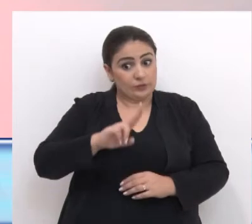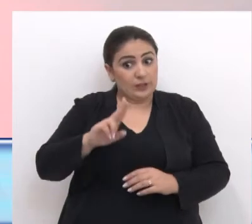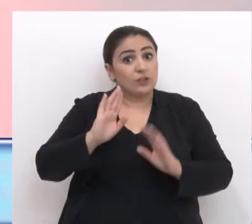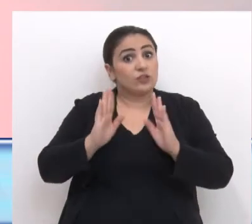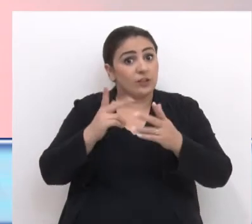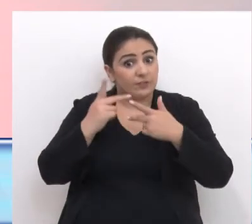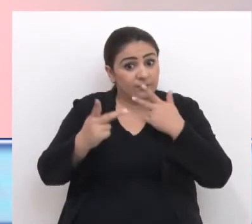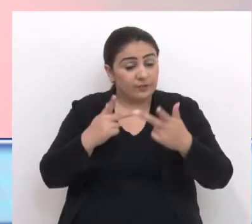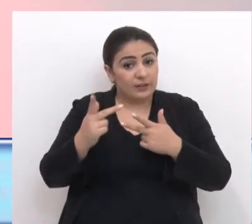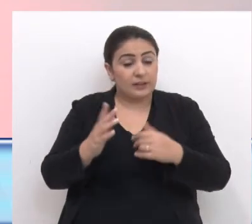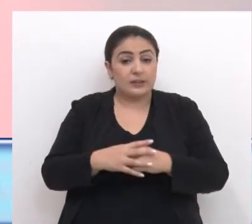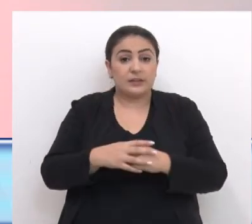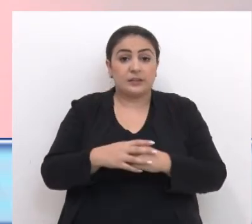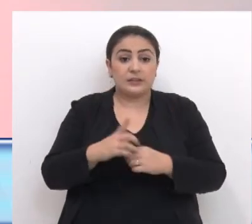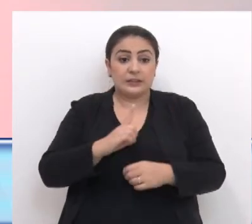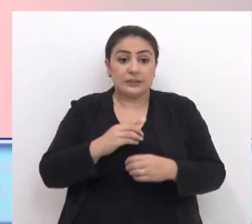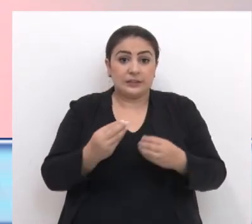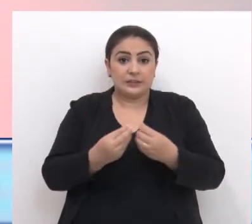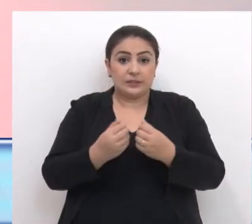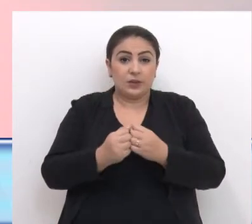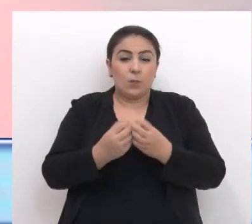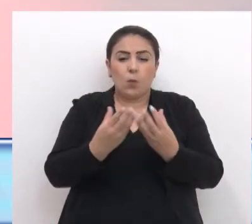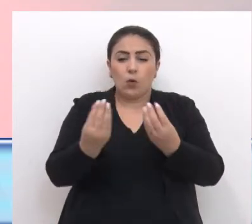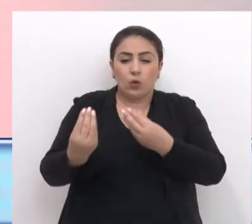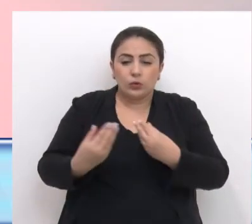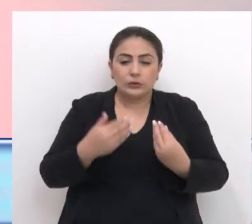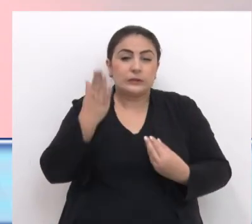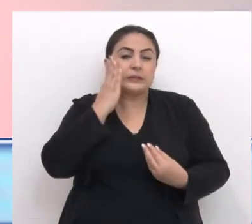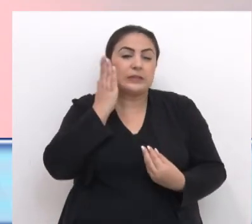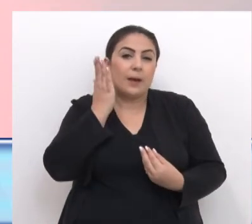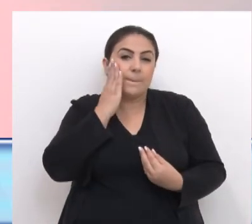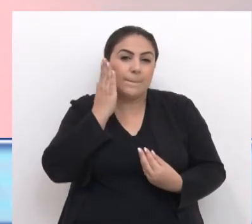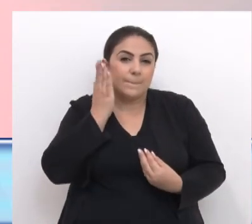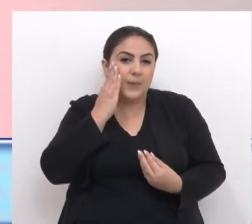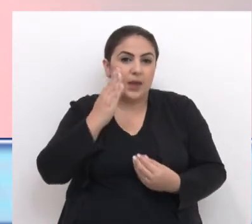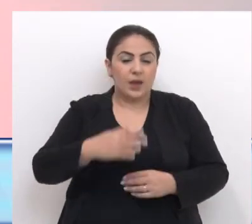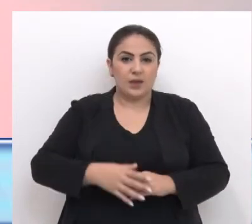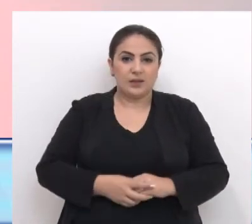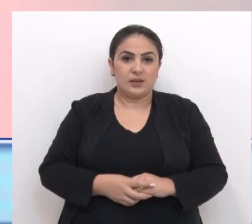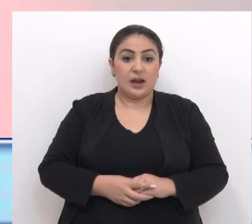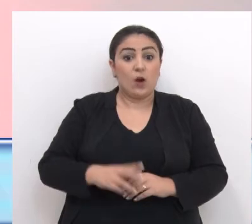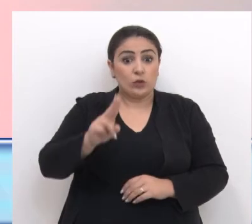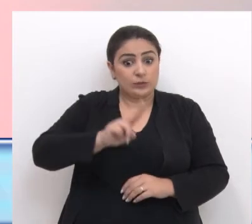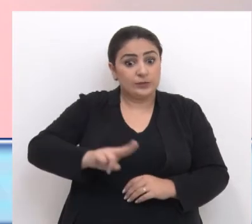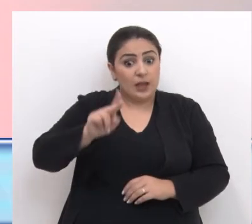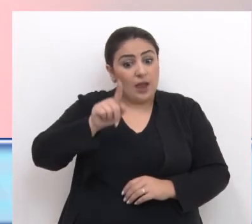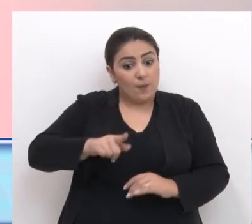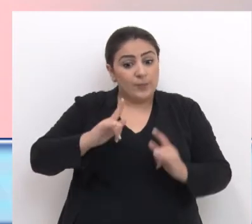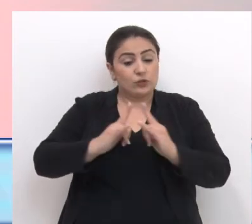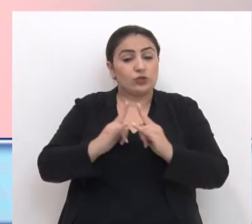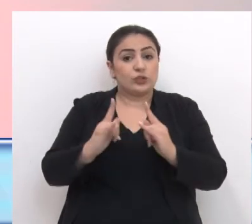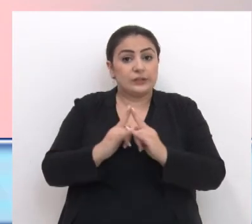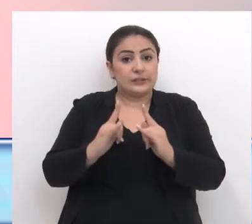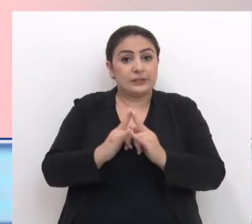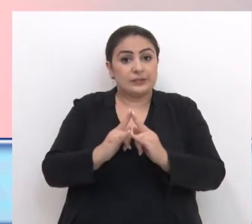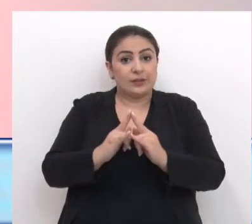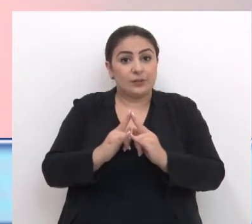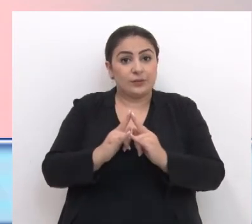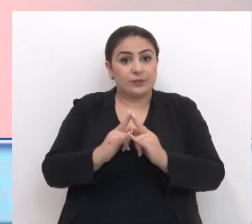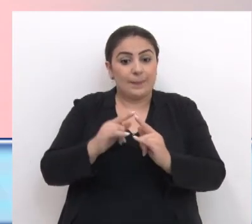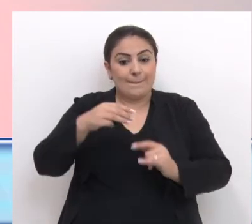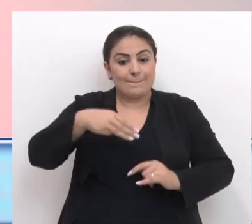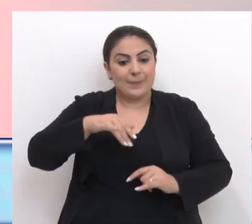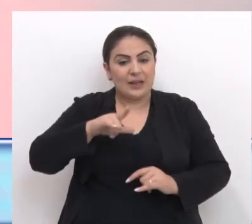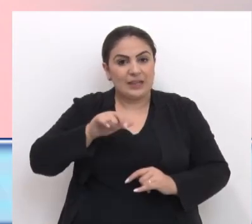como o próprio nome já diz, ela implica o universo de saberes, né? E a universidade é uma instituição